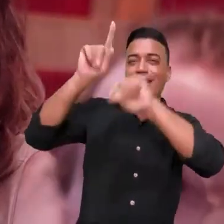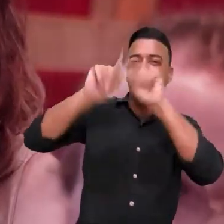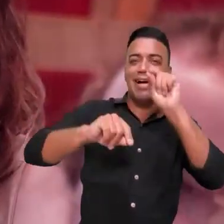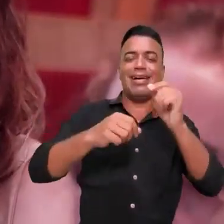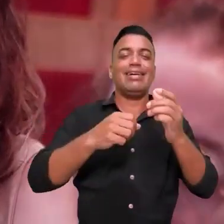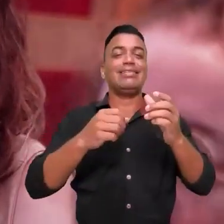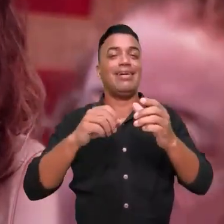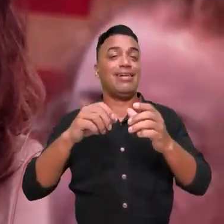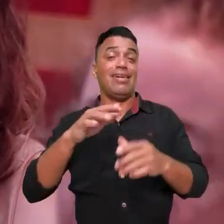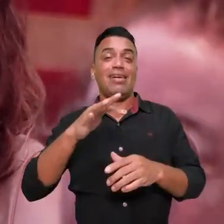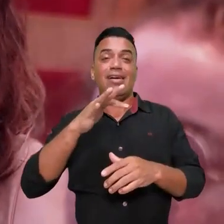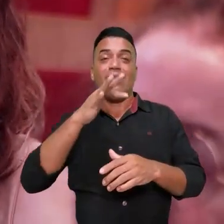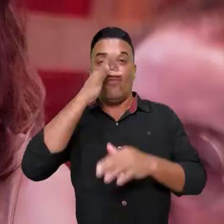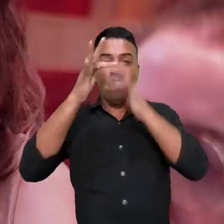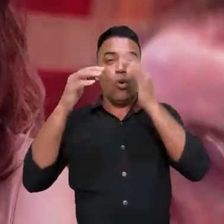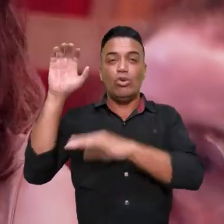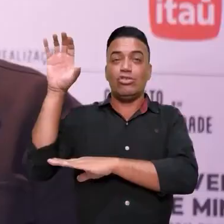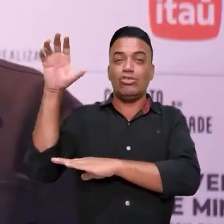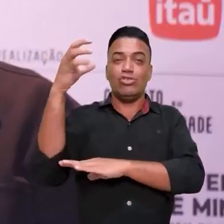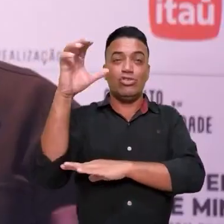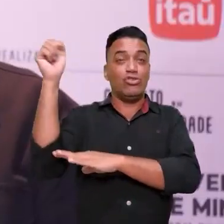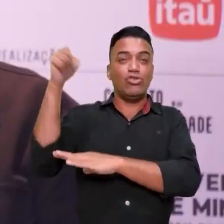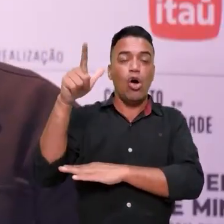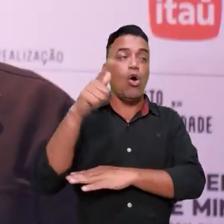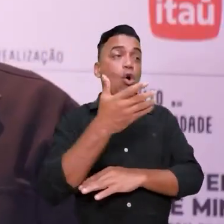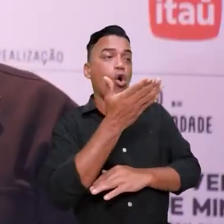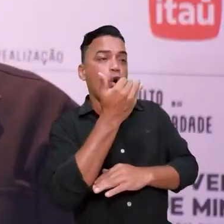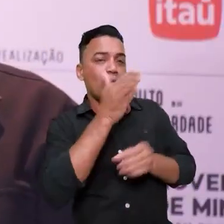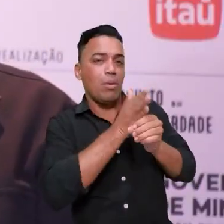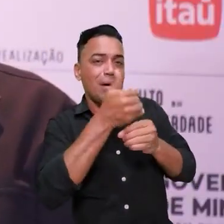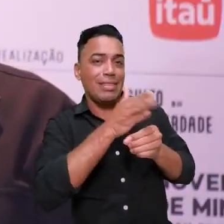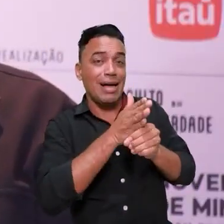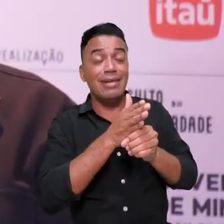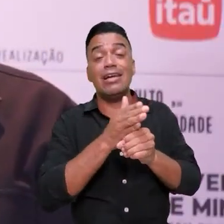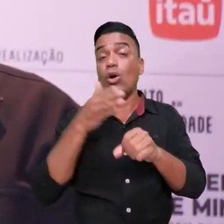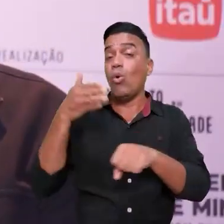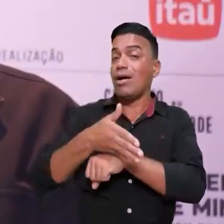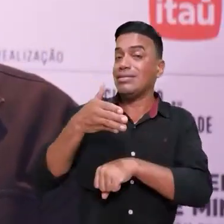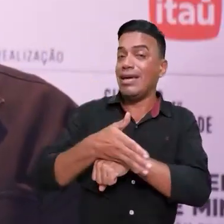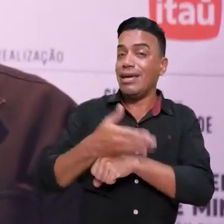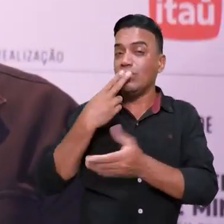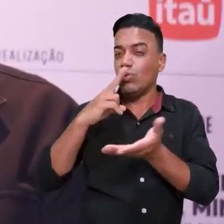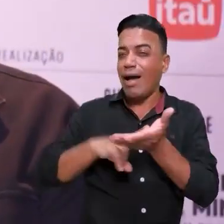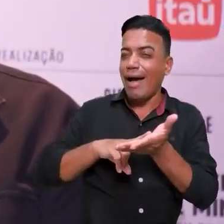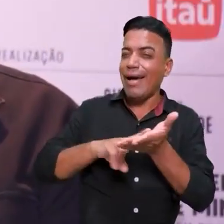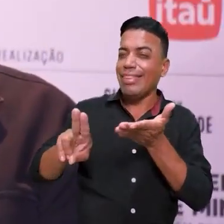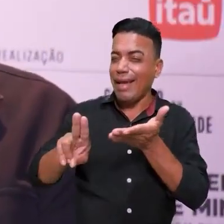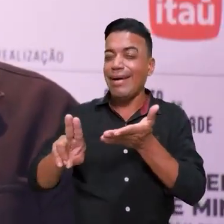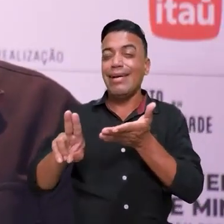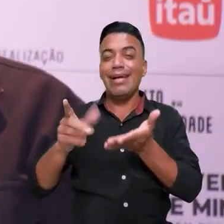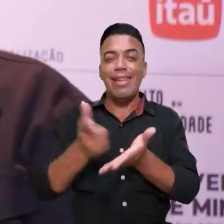Muitos dos seus girassóis, Os Comedores de Batata. Mas quando eu tive acesso às cartas a Theo pela editora LPM, num livro de